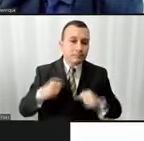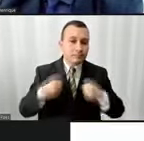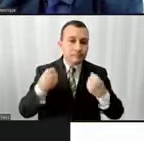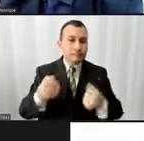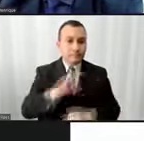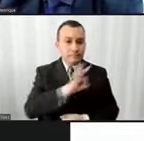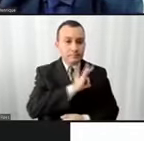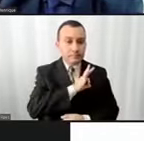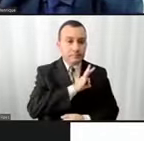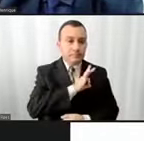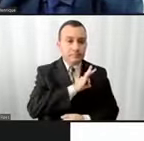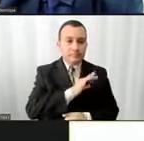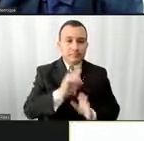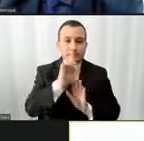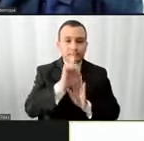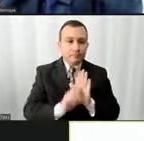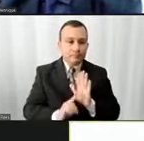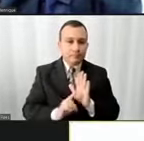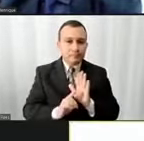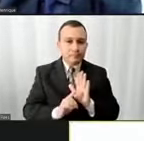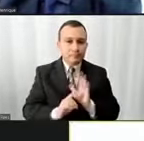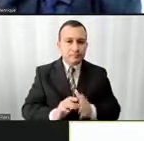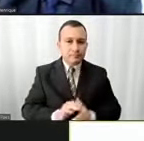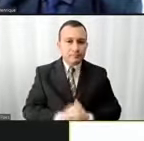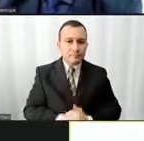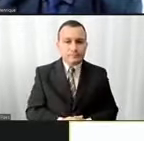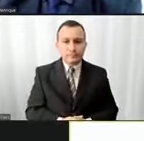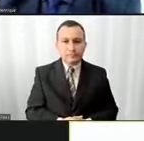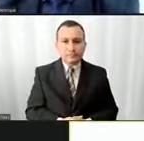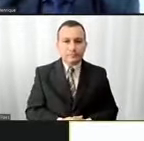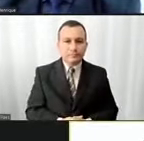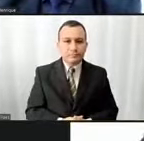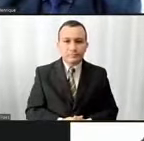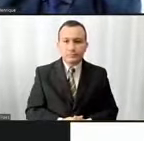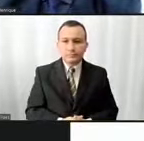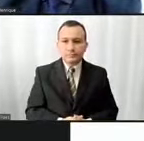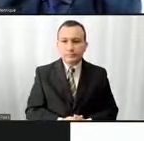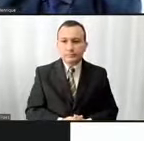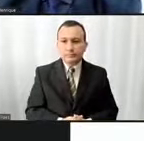policiais. Direitos humanos. Esse não é o Deus que eu conheço. Vamos acabar com esse picadeiro, senhor presidente.